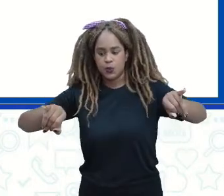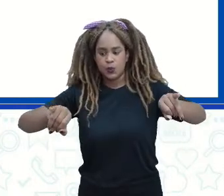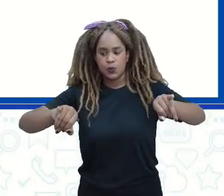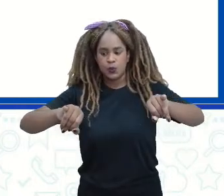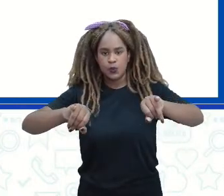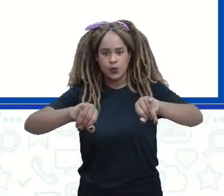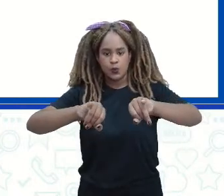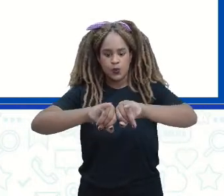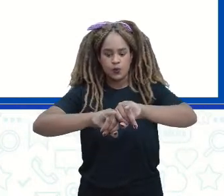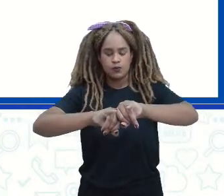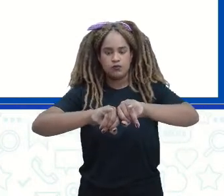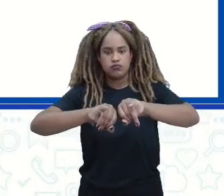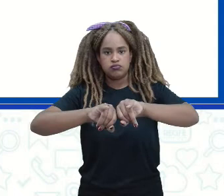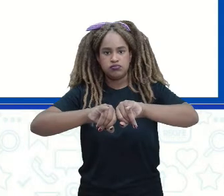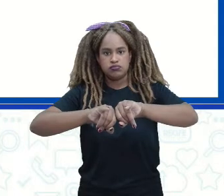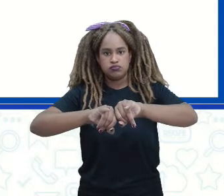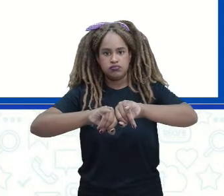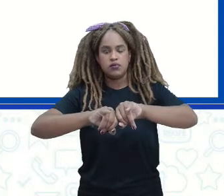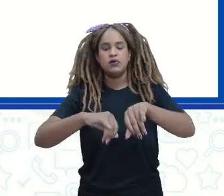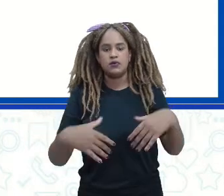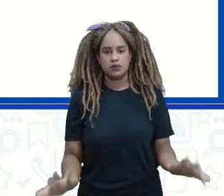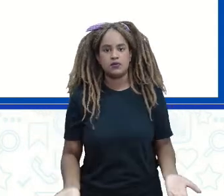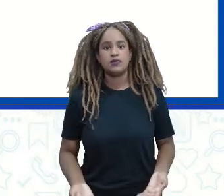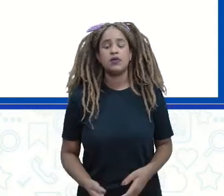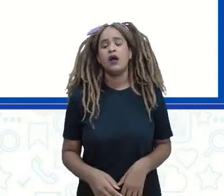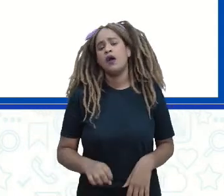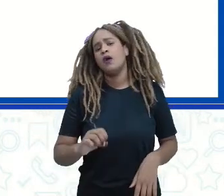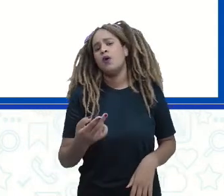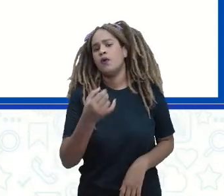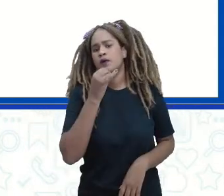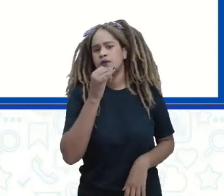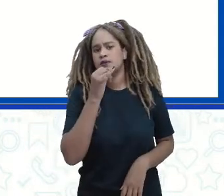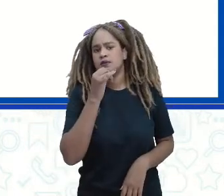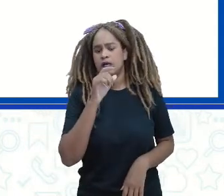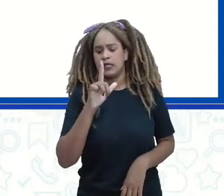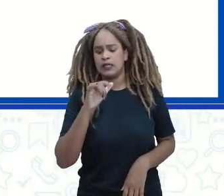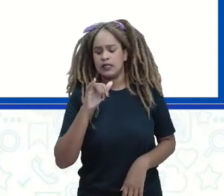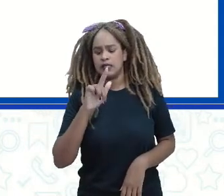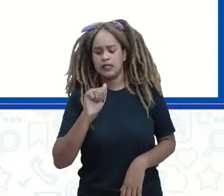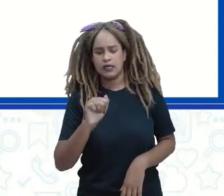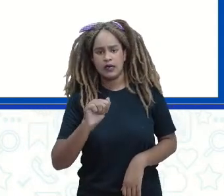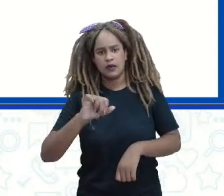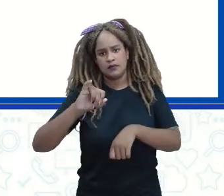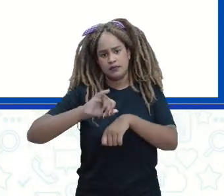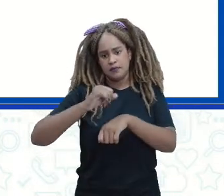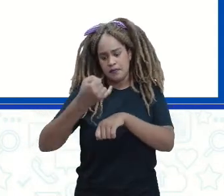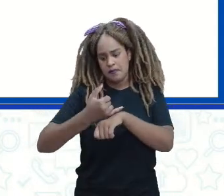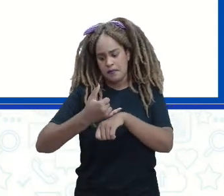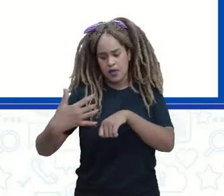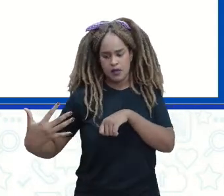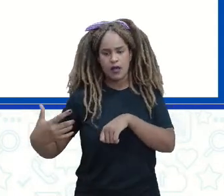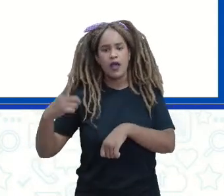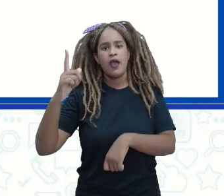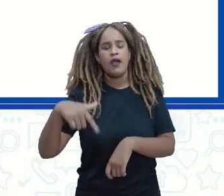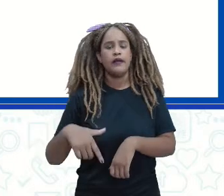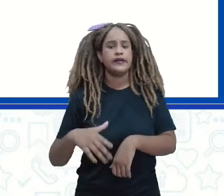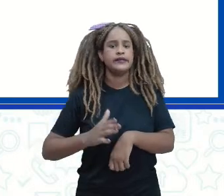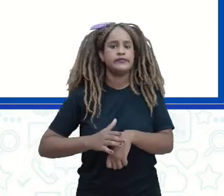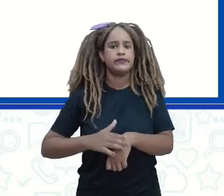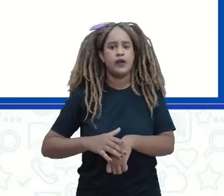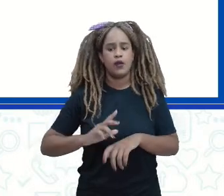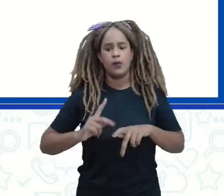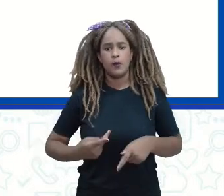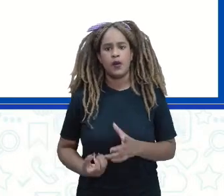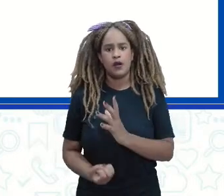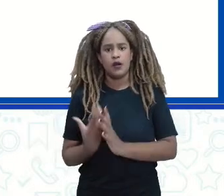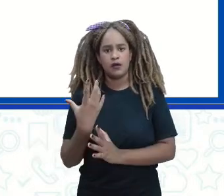Essas ligas metálicas são artificiais, né? São feitas pelo homem. Então, na composição dessas ligas,